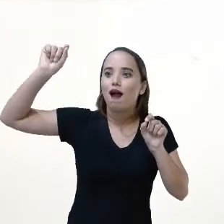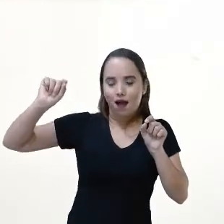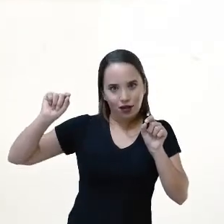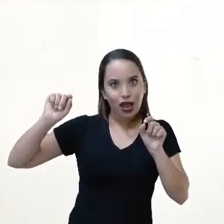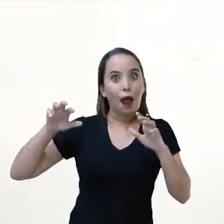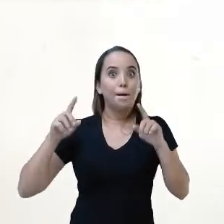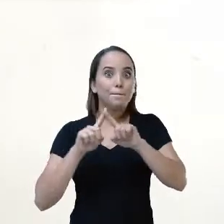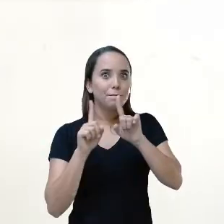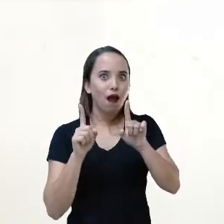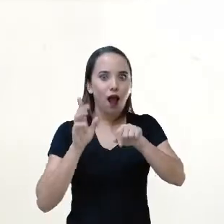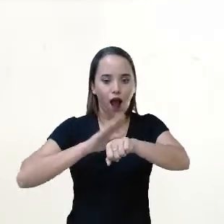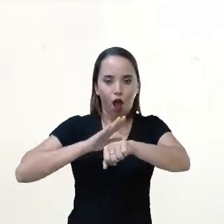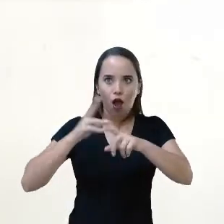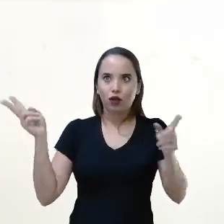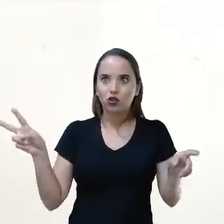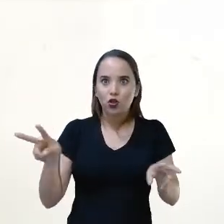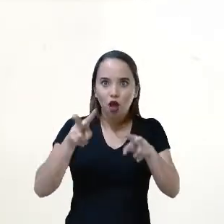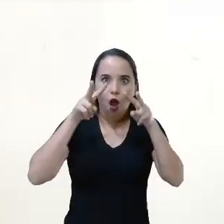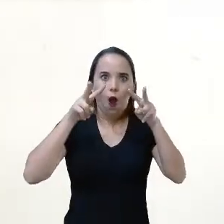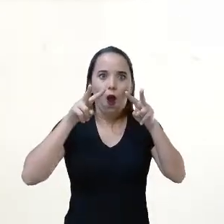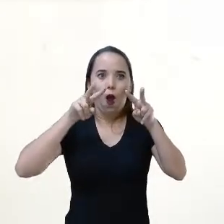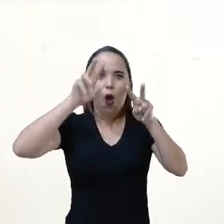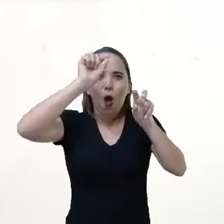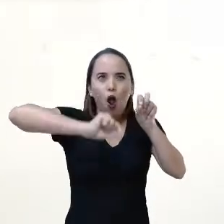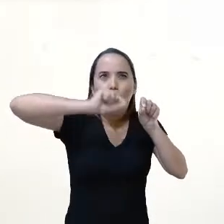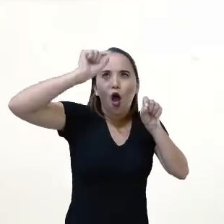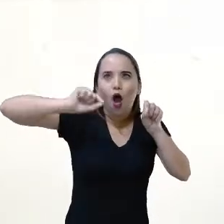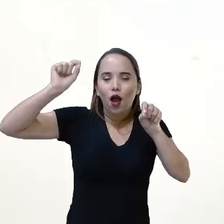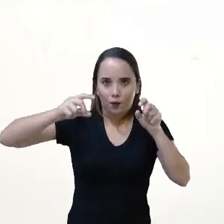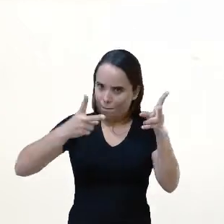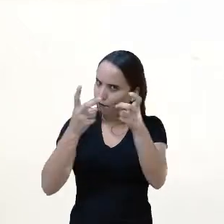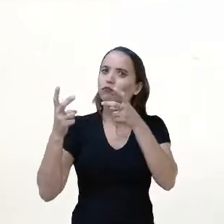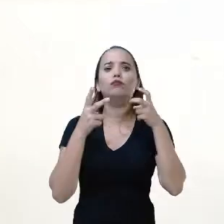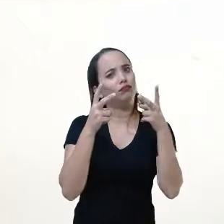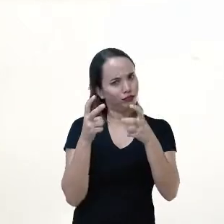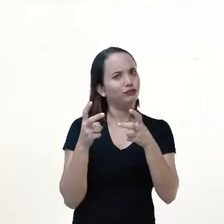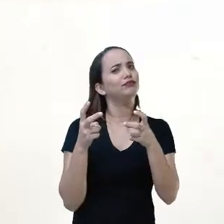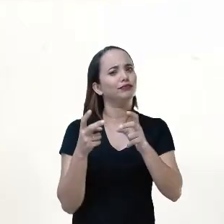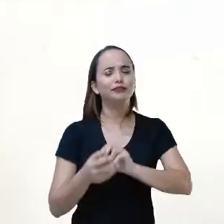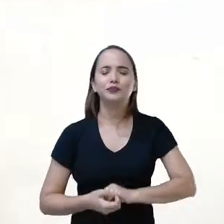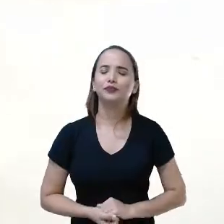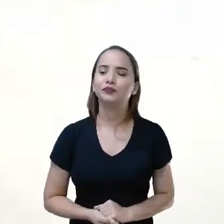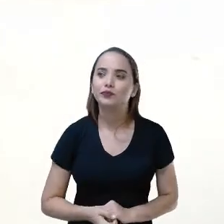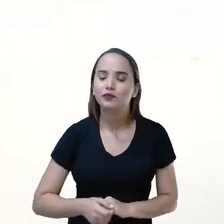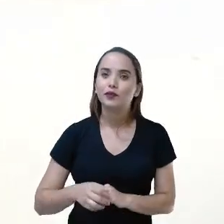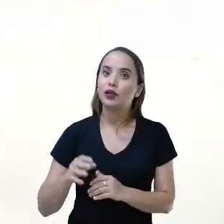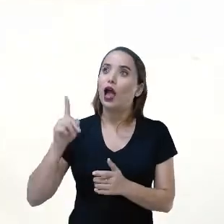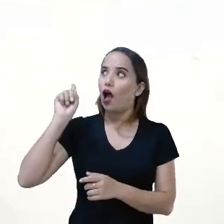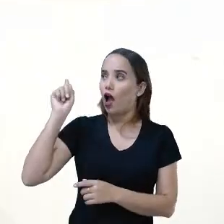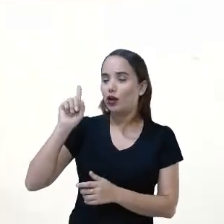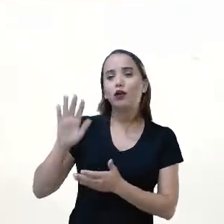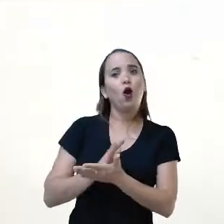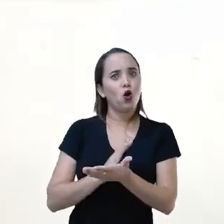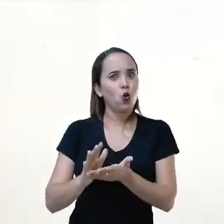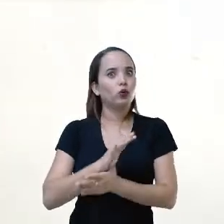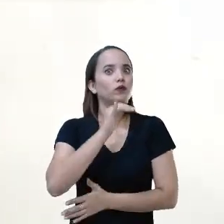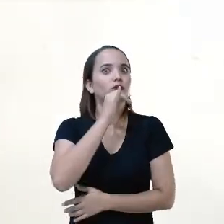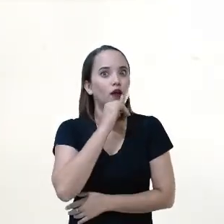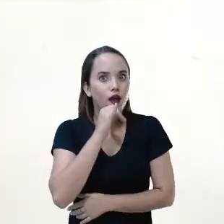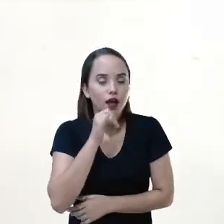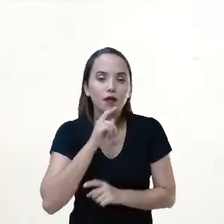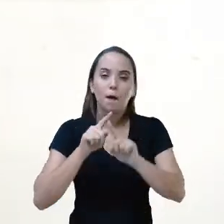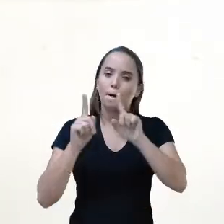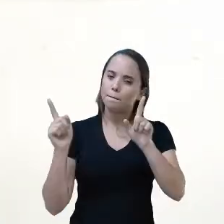isso dessa forma, certo? Aqui são exemplos de gráficos, a gente vai entender melhor isso ainda nessa